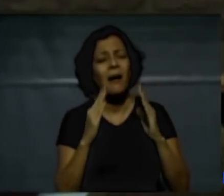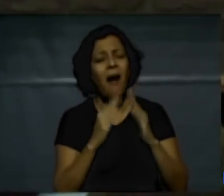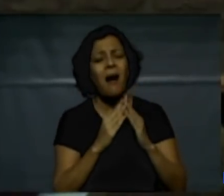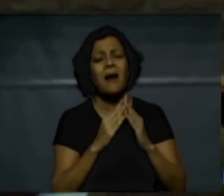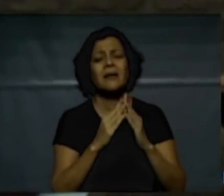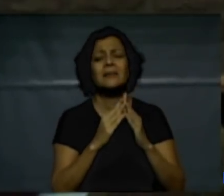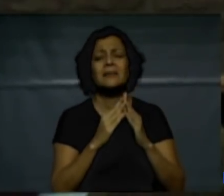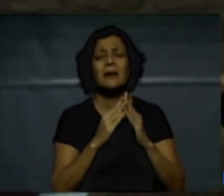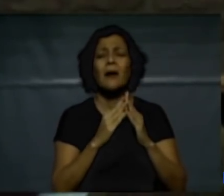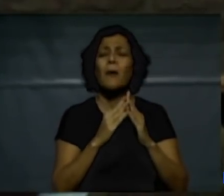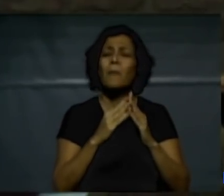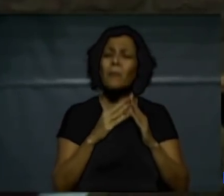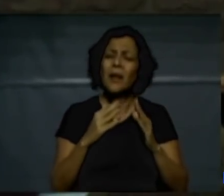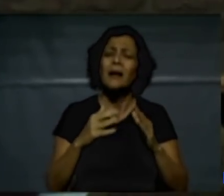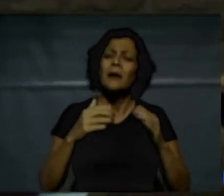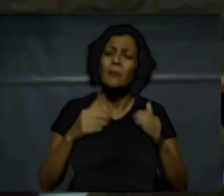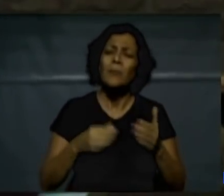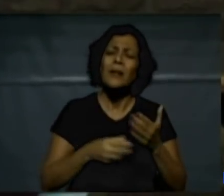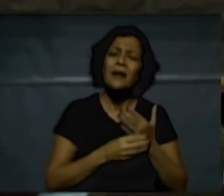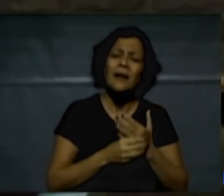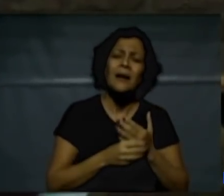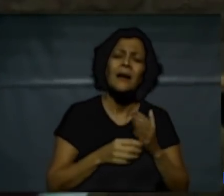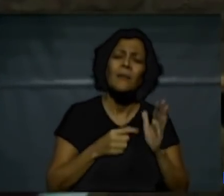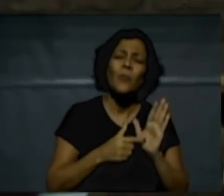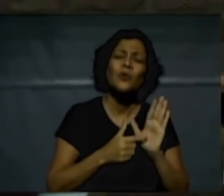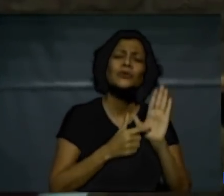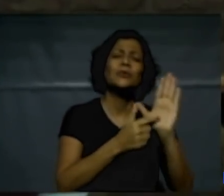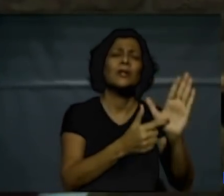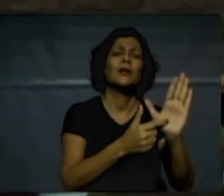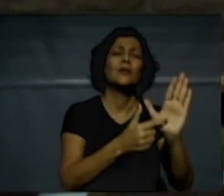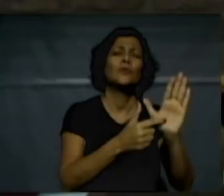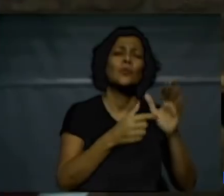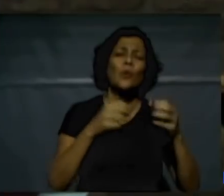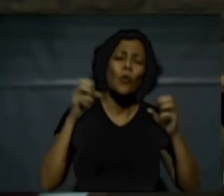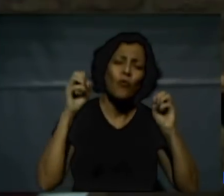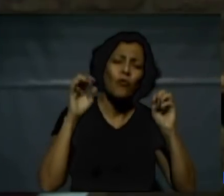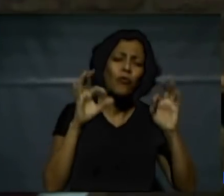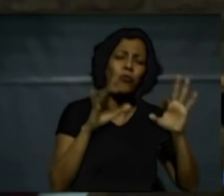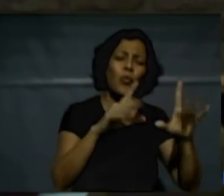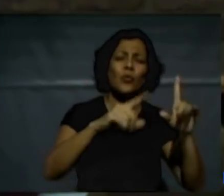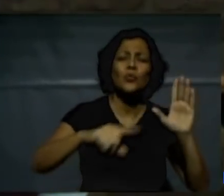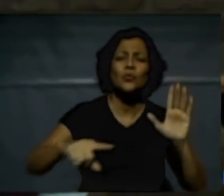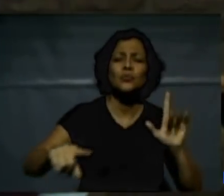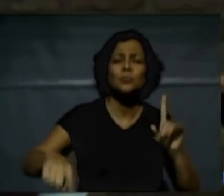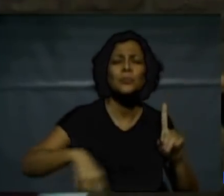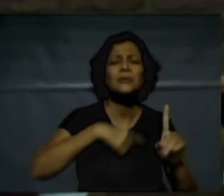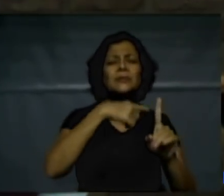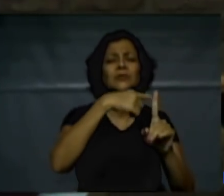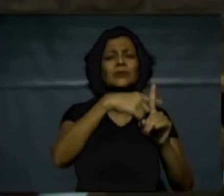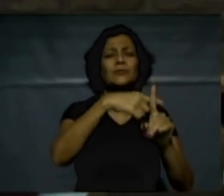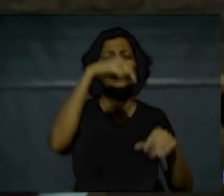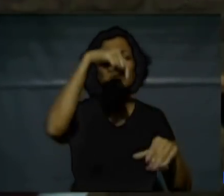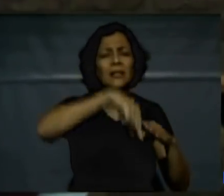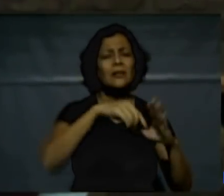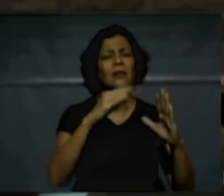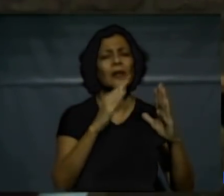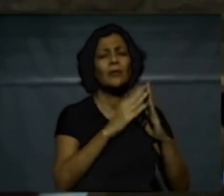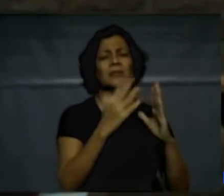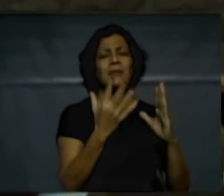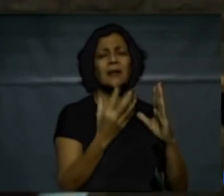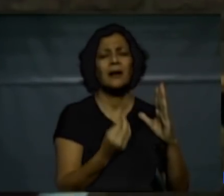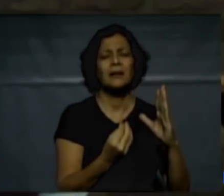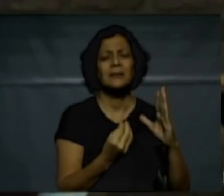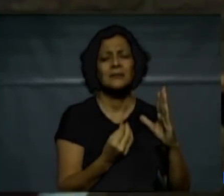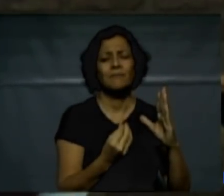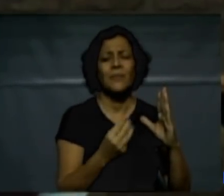os fluidos positivos para aqueles que ainda não entendem, não compreendem o amor, a caridade e a paz